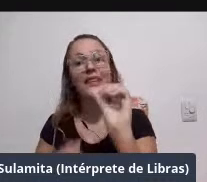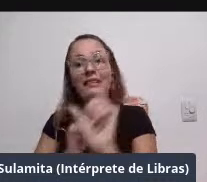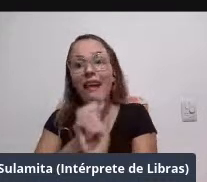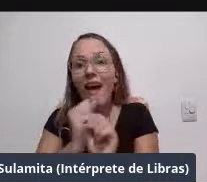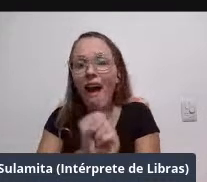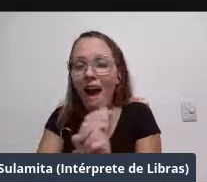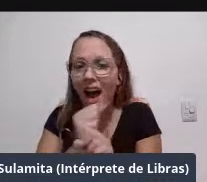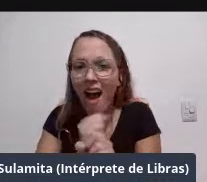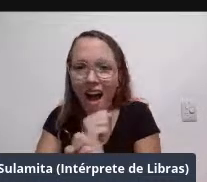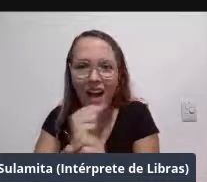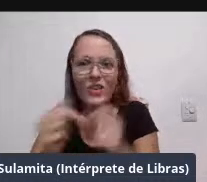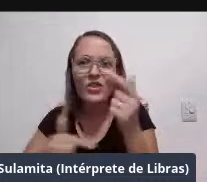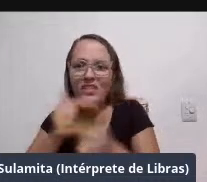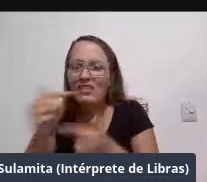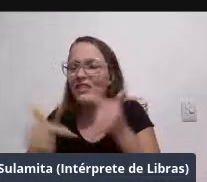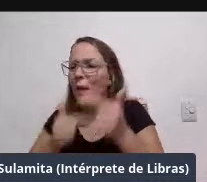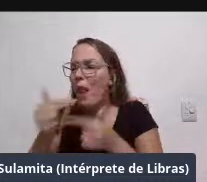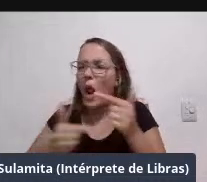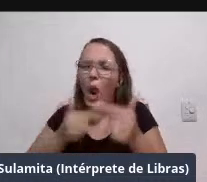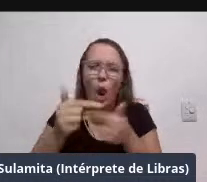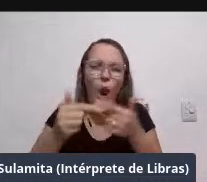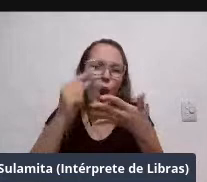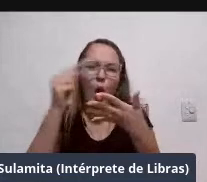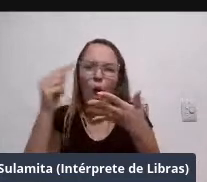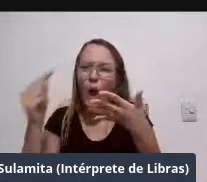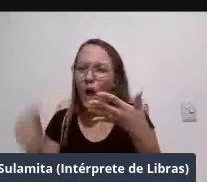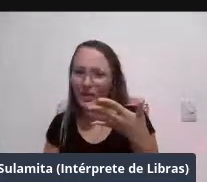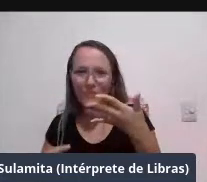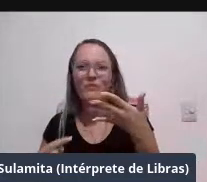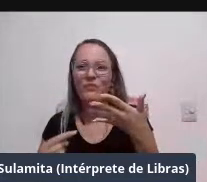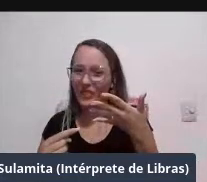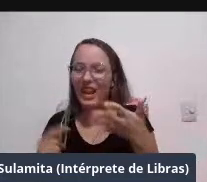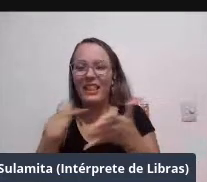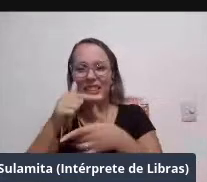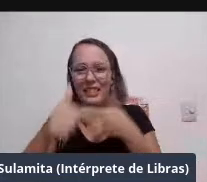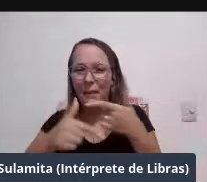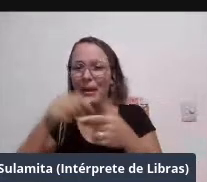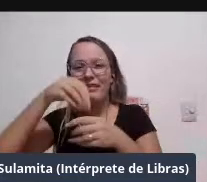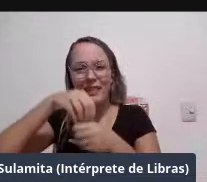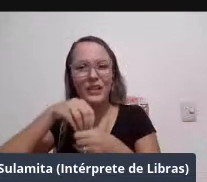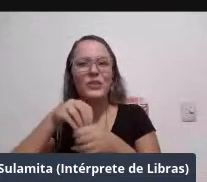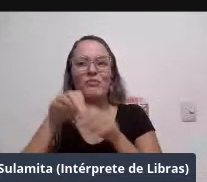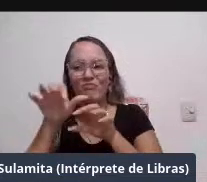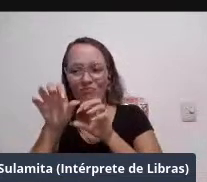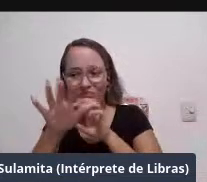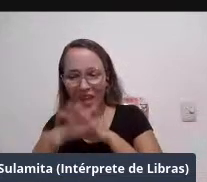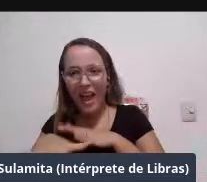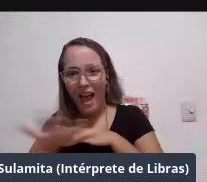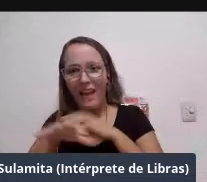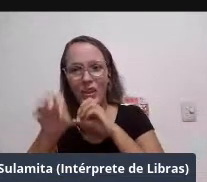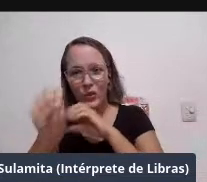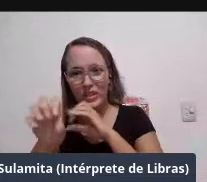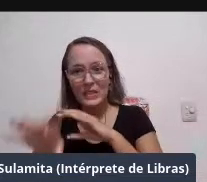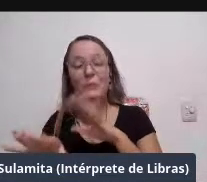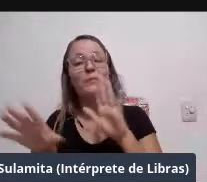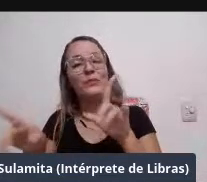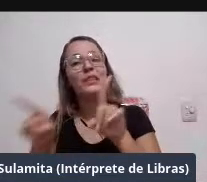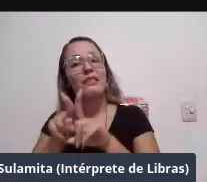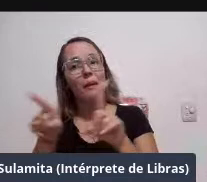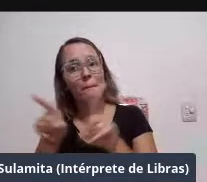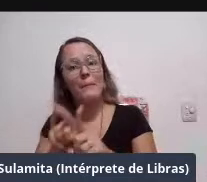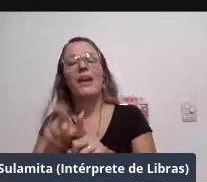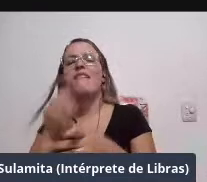e tem trabalhos em história da educação pensando nisso, né? Além de toda a importância da Maria Firmina dos Reis, ela também é uma